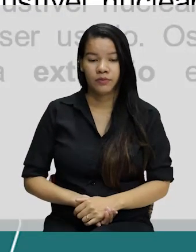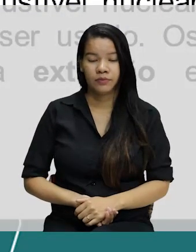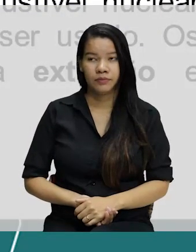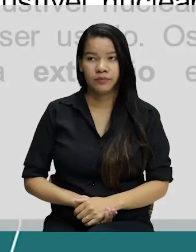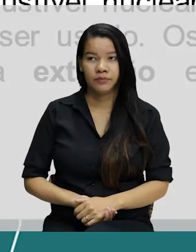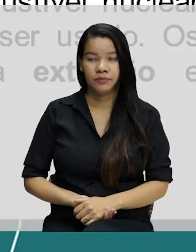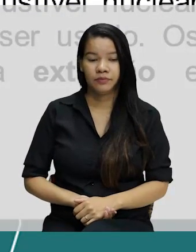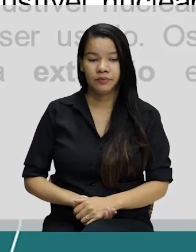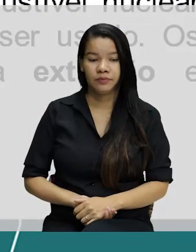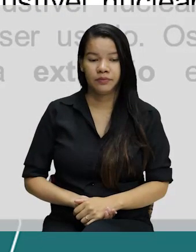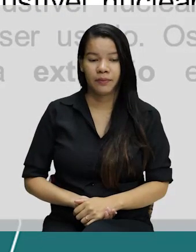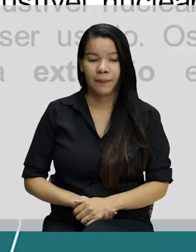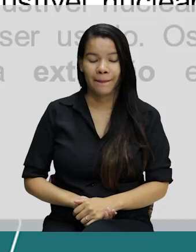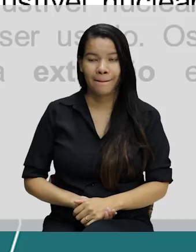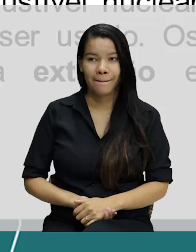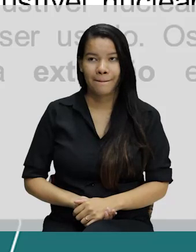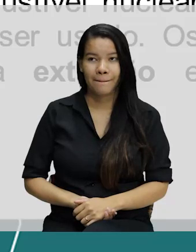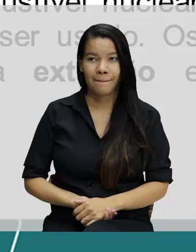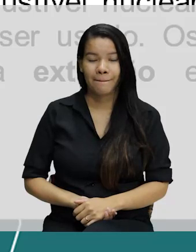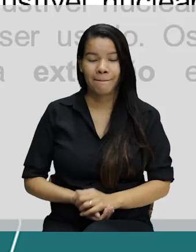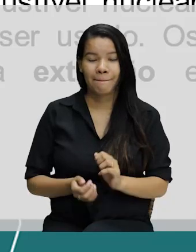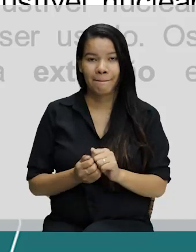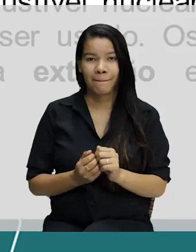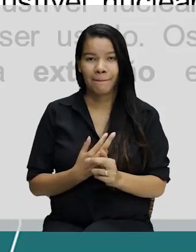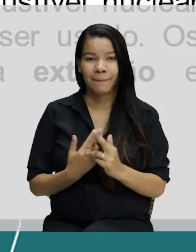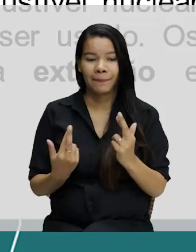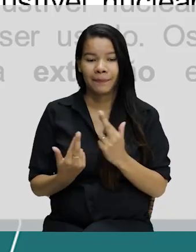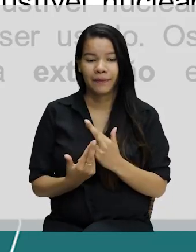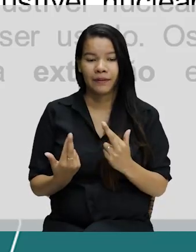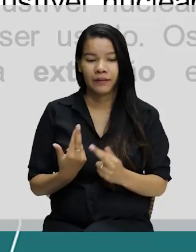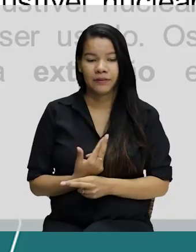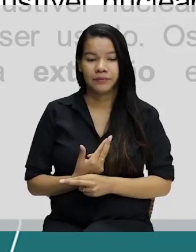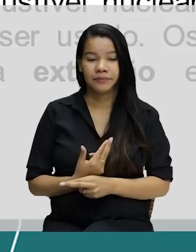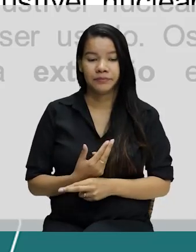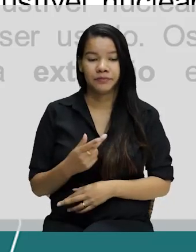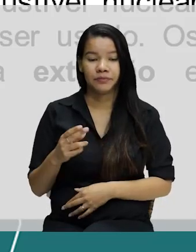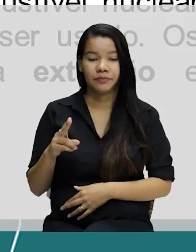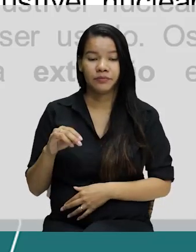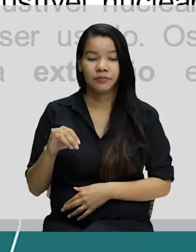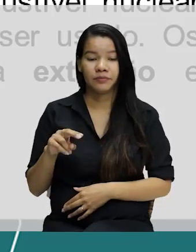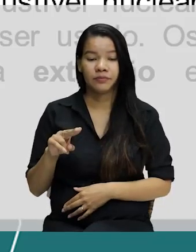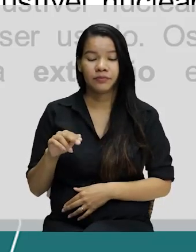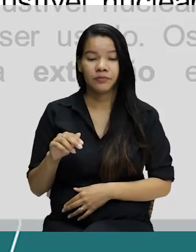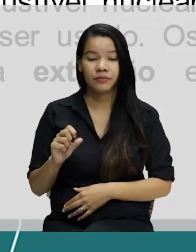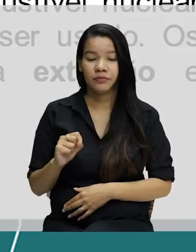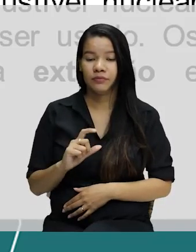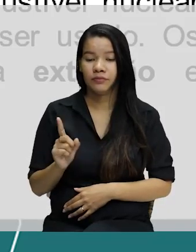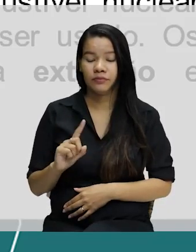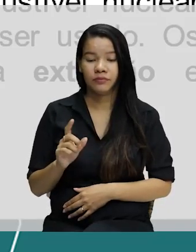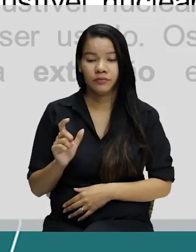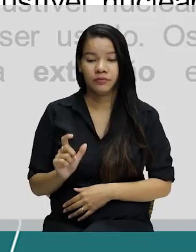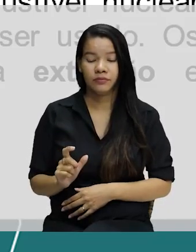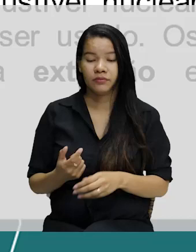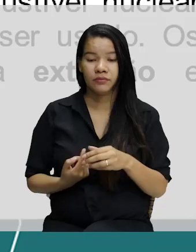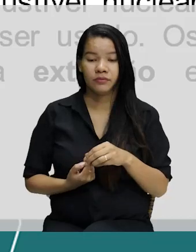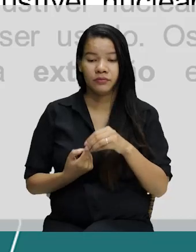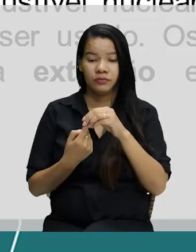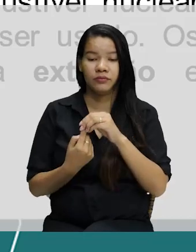Uma próxima situação é com relação, né? No entanto, as usinas nucleares, elas não são as